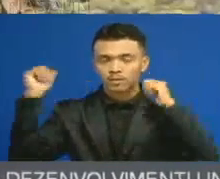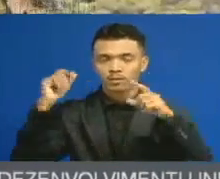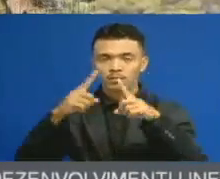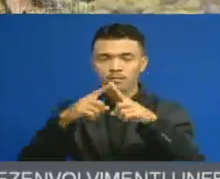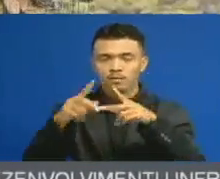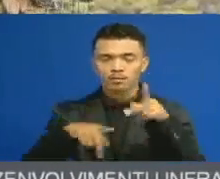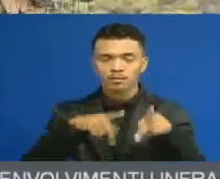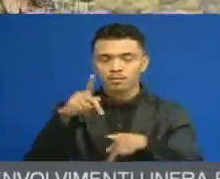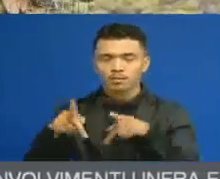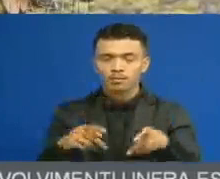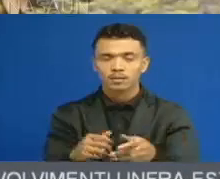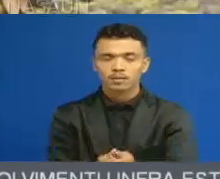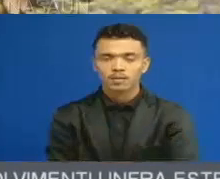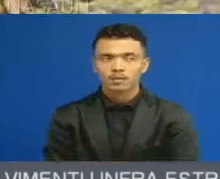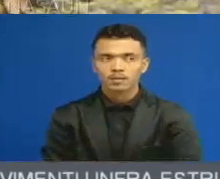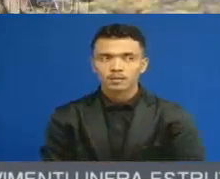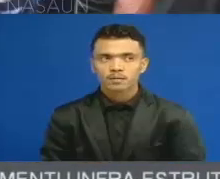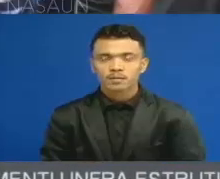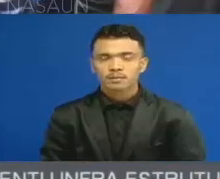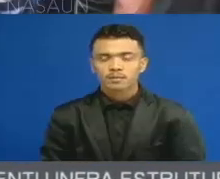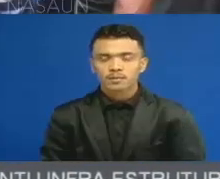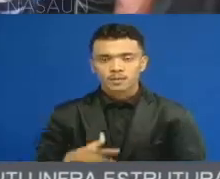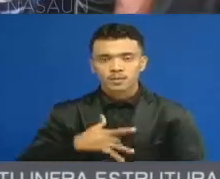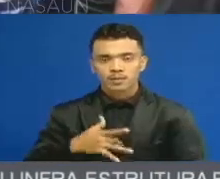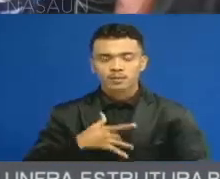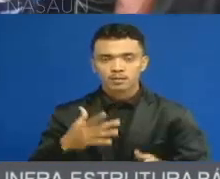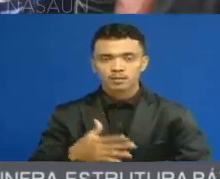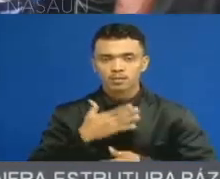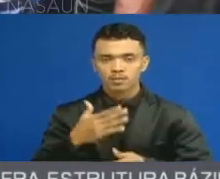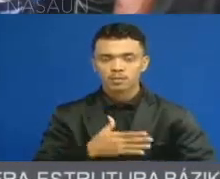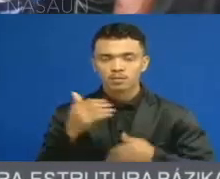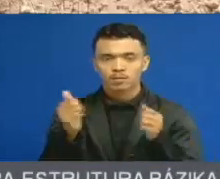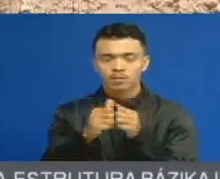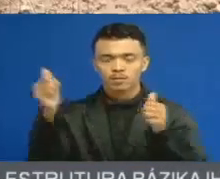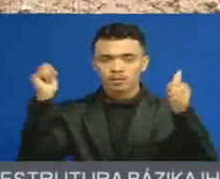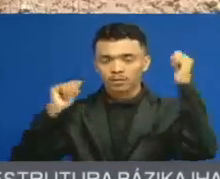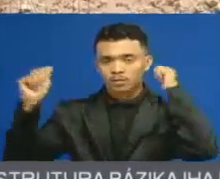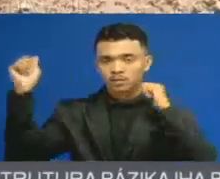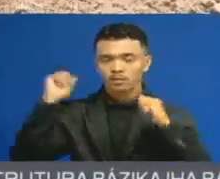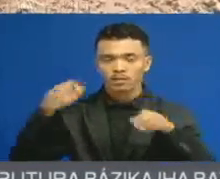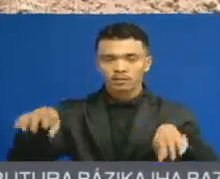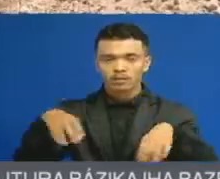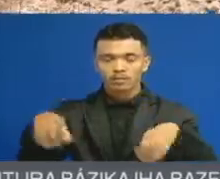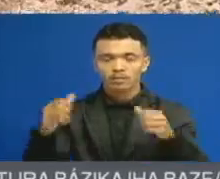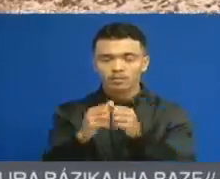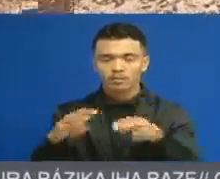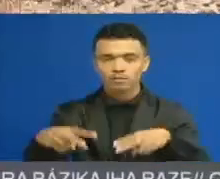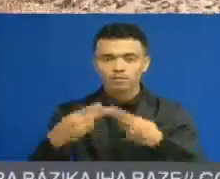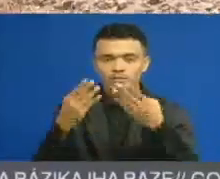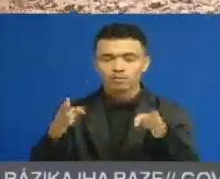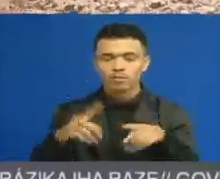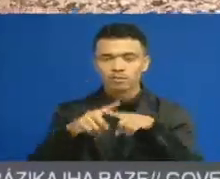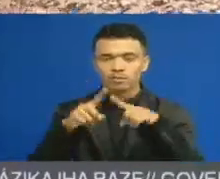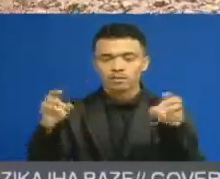Residente Pascoal da Silva no Amélia Gomes Batista sente orgulho ho atividade ne mas que serviço ho voluntário mai bela hamate